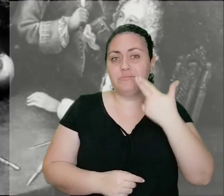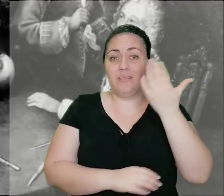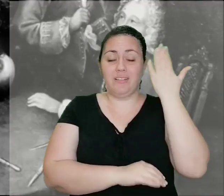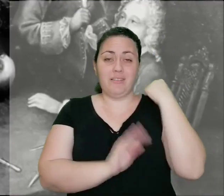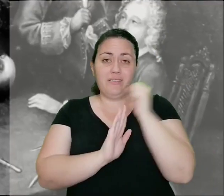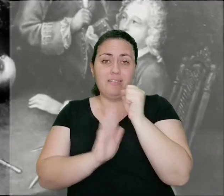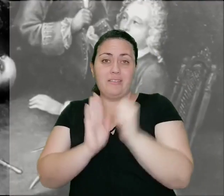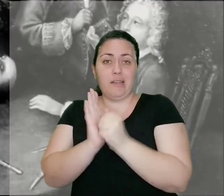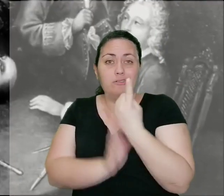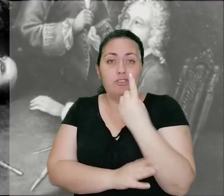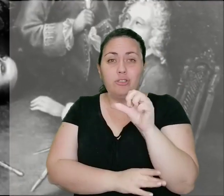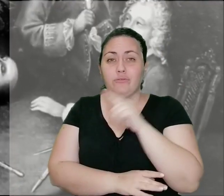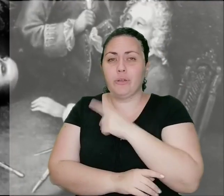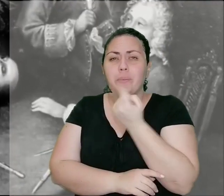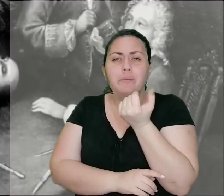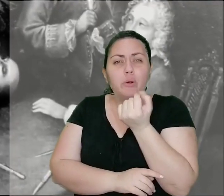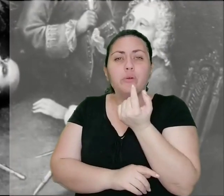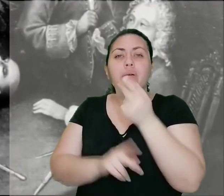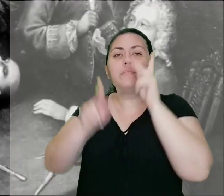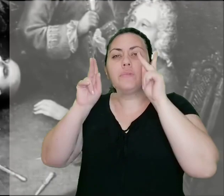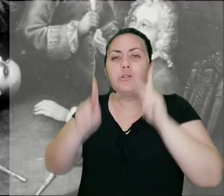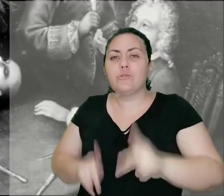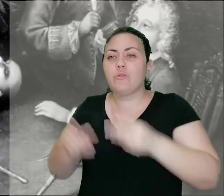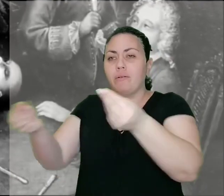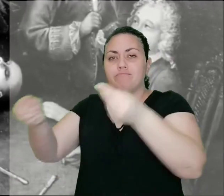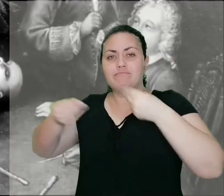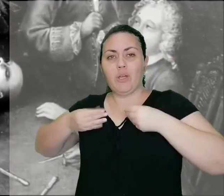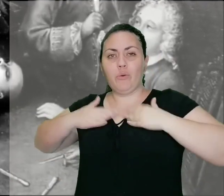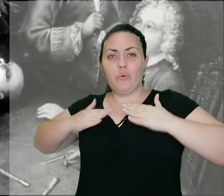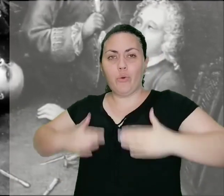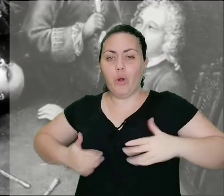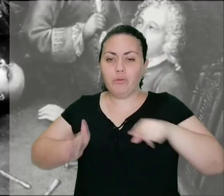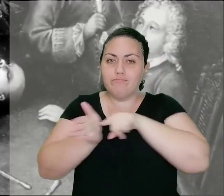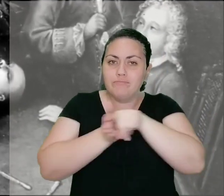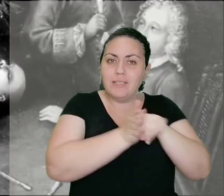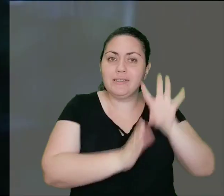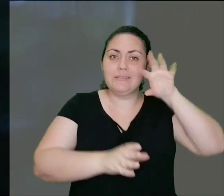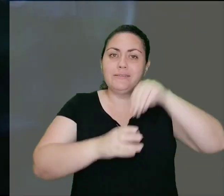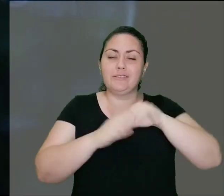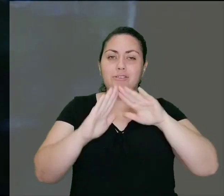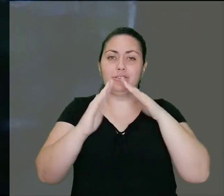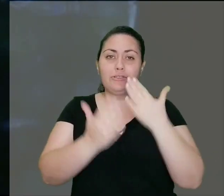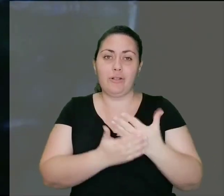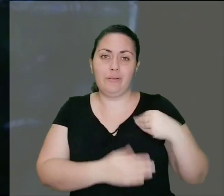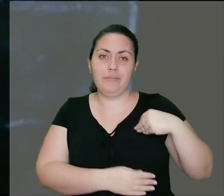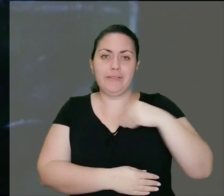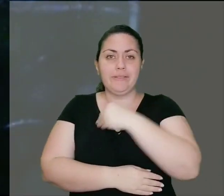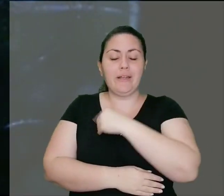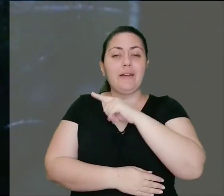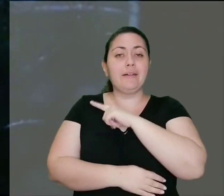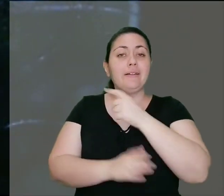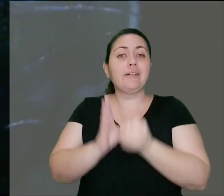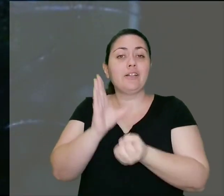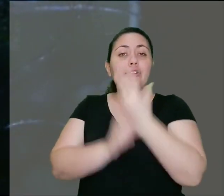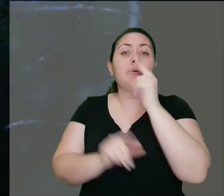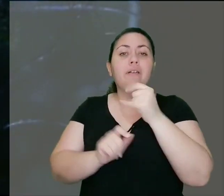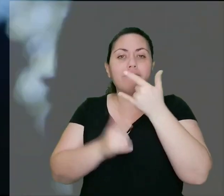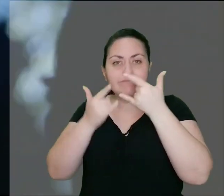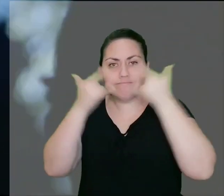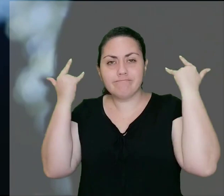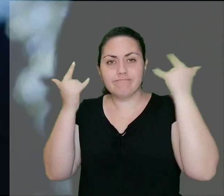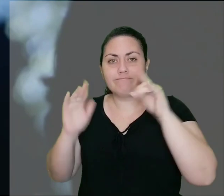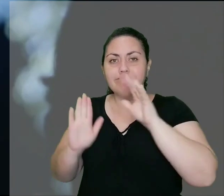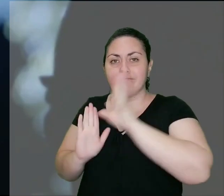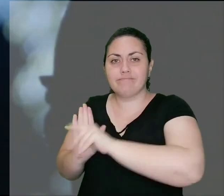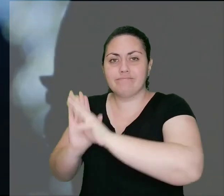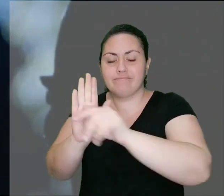procura de corpos para o ensino nas escolas de medicina deu origem às chamadas gangues de ressurreicionistas.